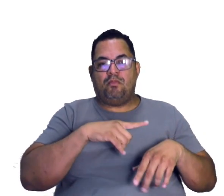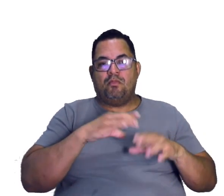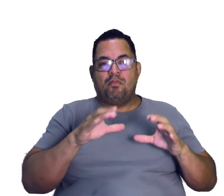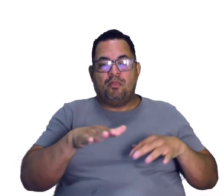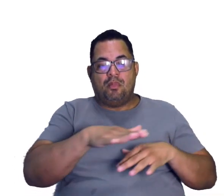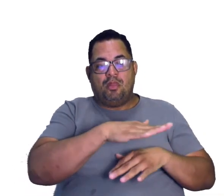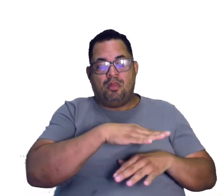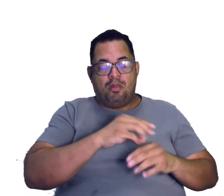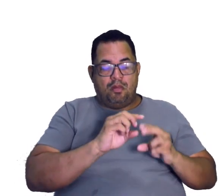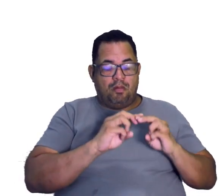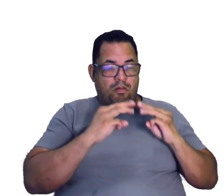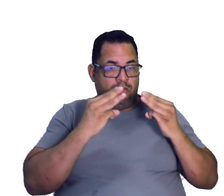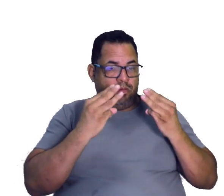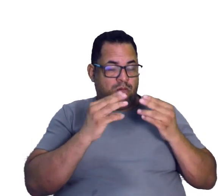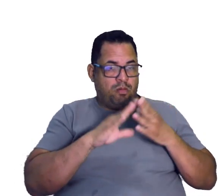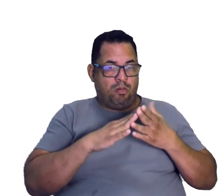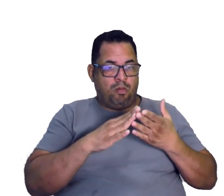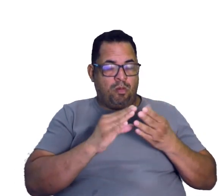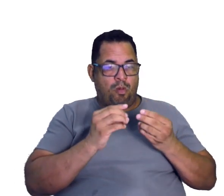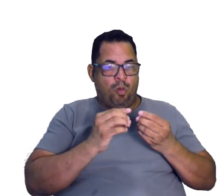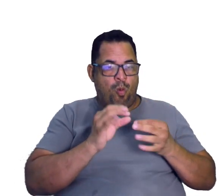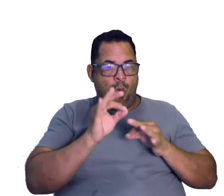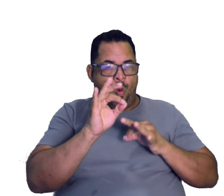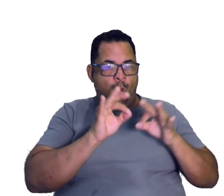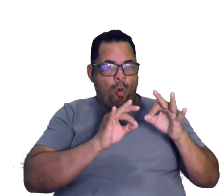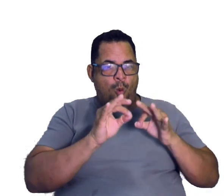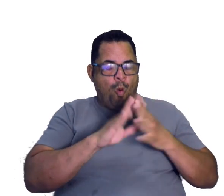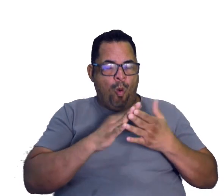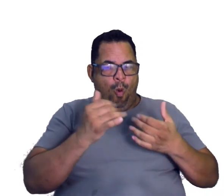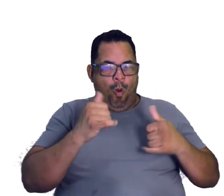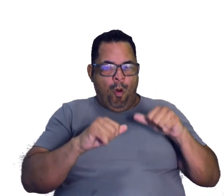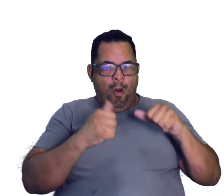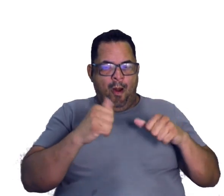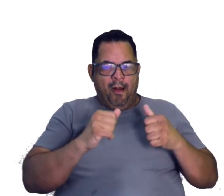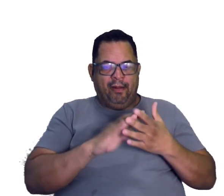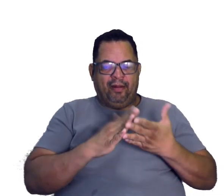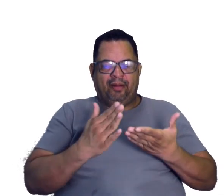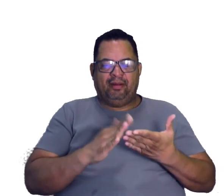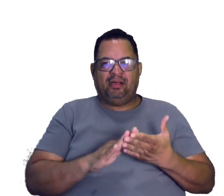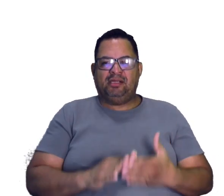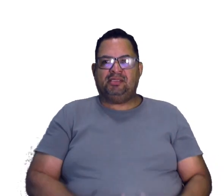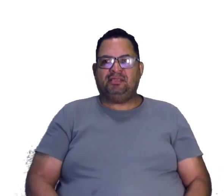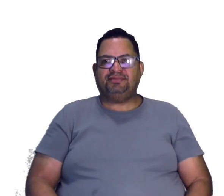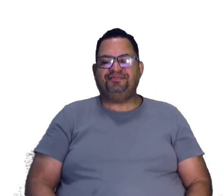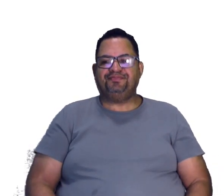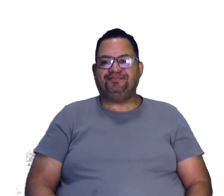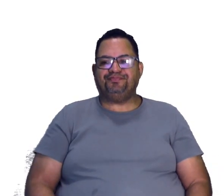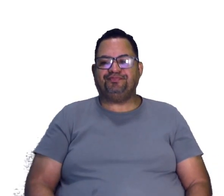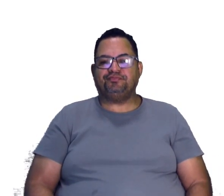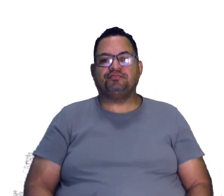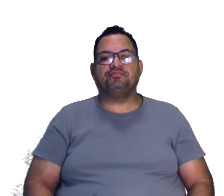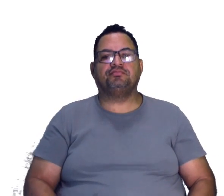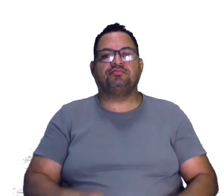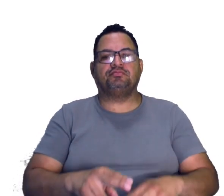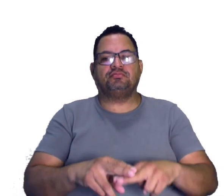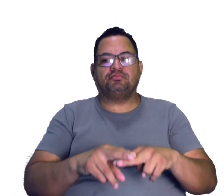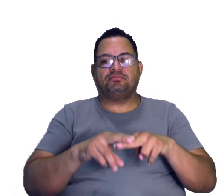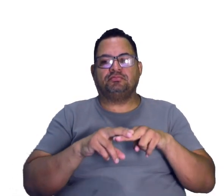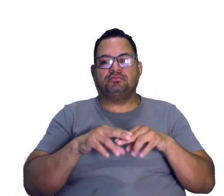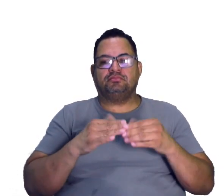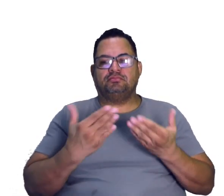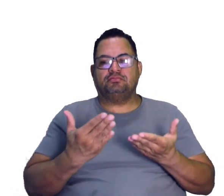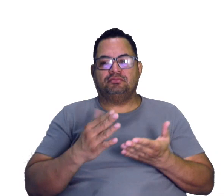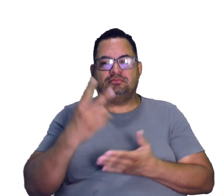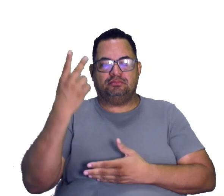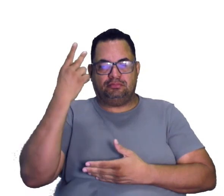É uma medida tridimensional que avalia o espaço que ele vai estar ocupando nessas 3 dimensões. Por isso que,